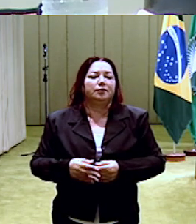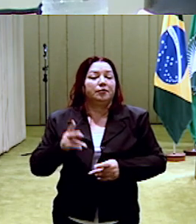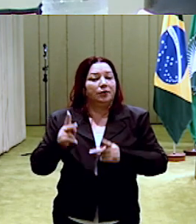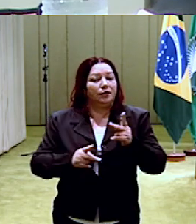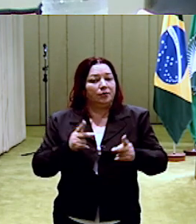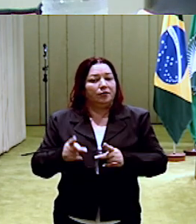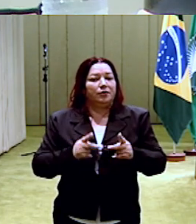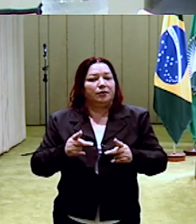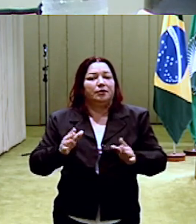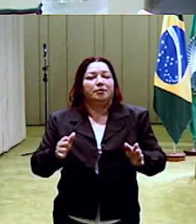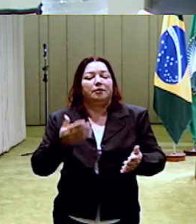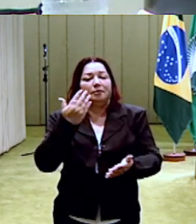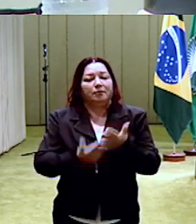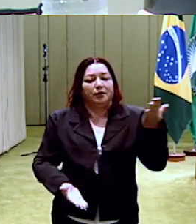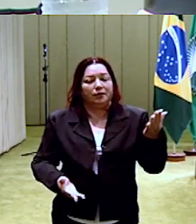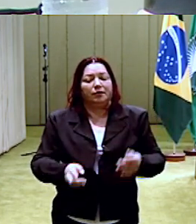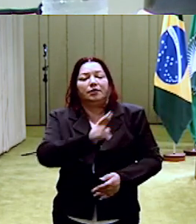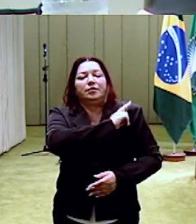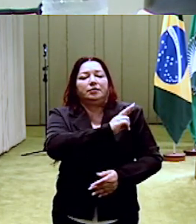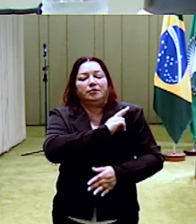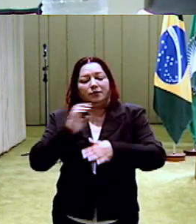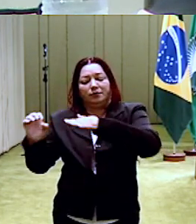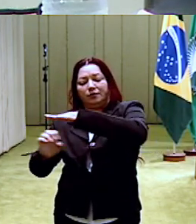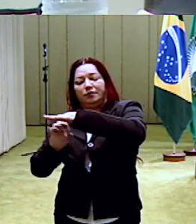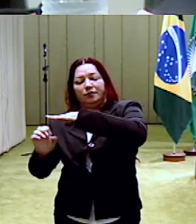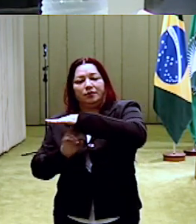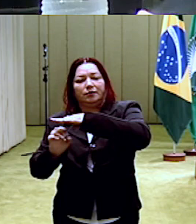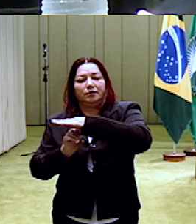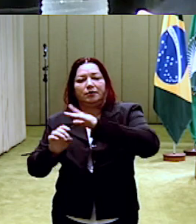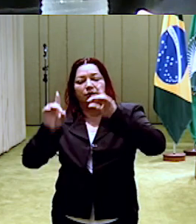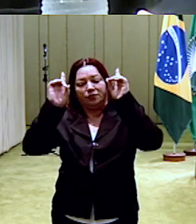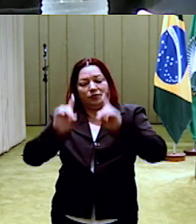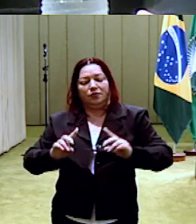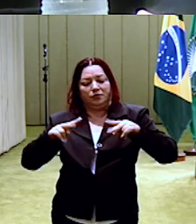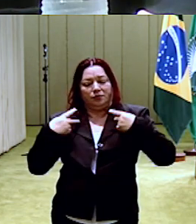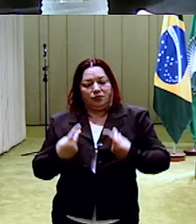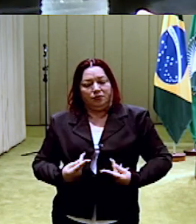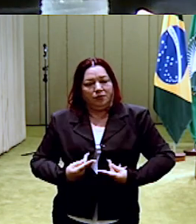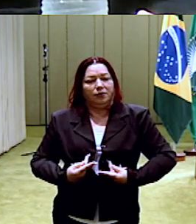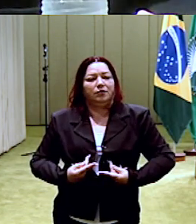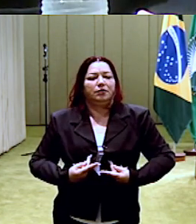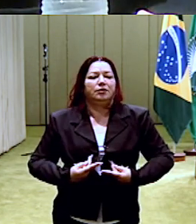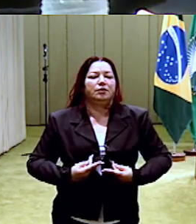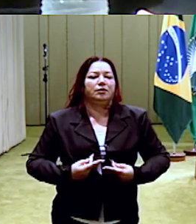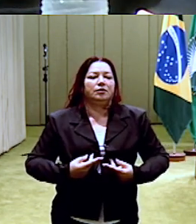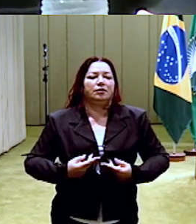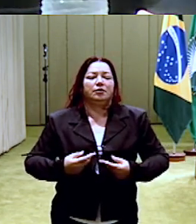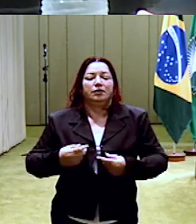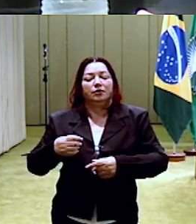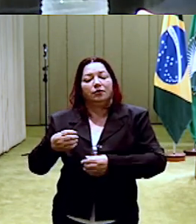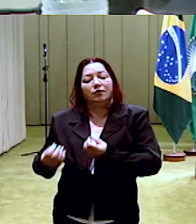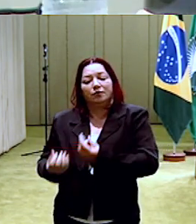população. A responsabilidade empresarial por violações aos direitos humanos cometidas nas cadeias produtivas é